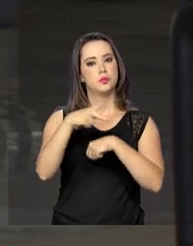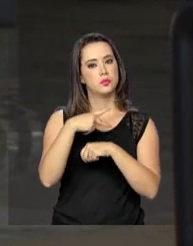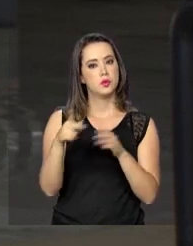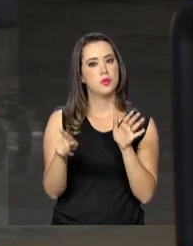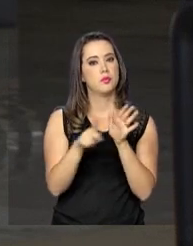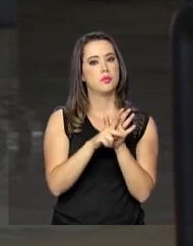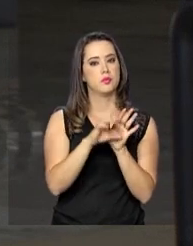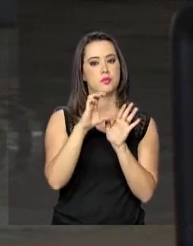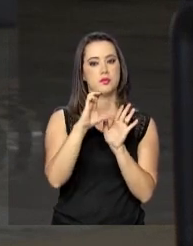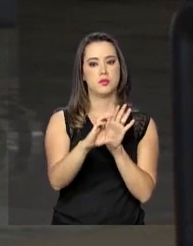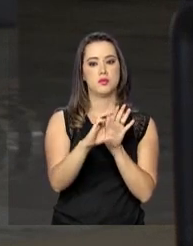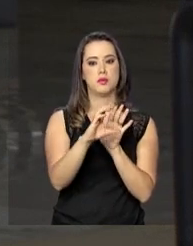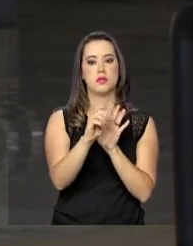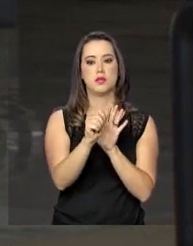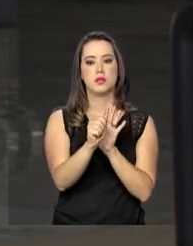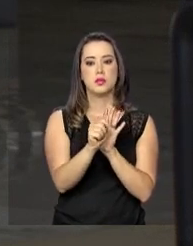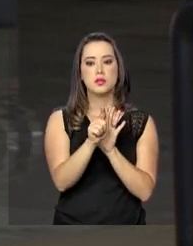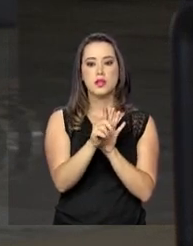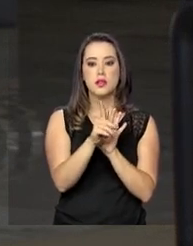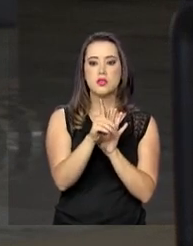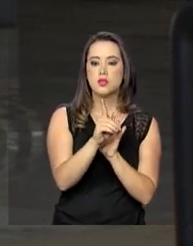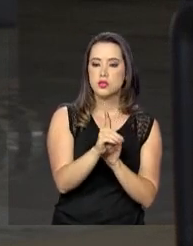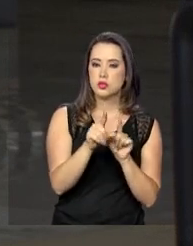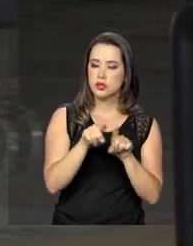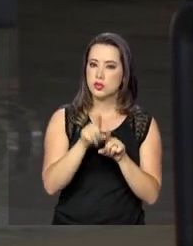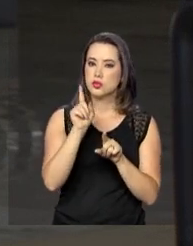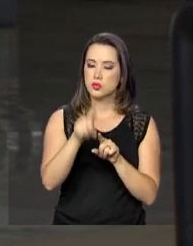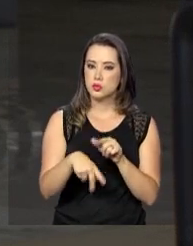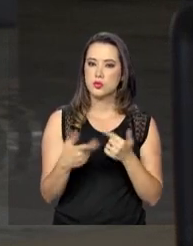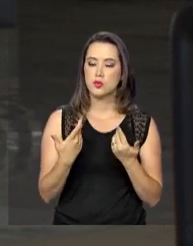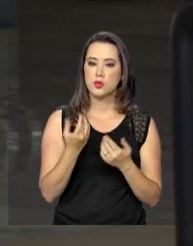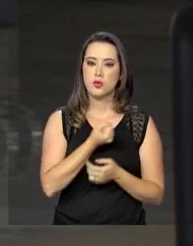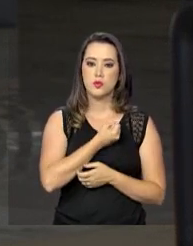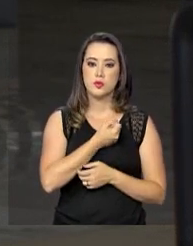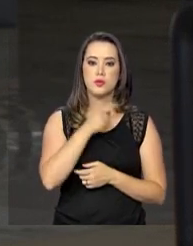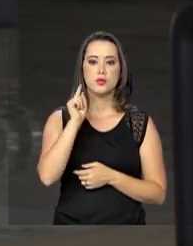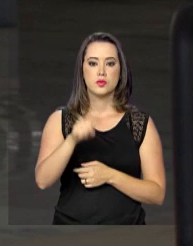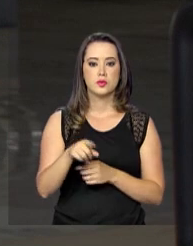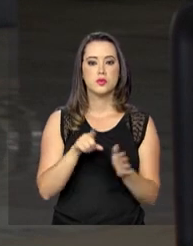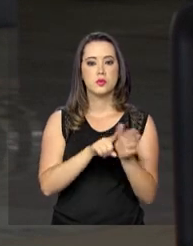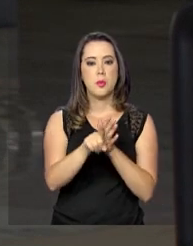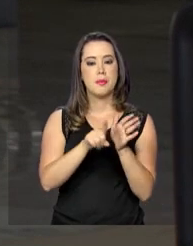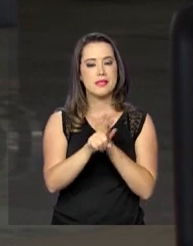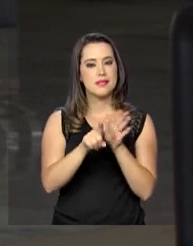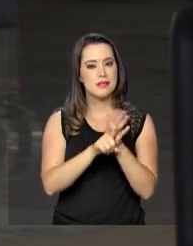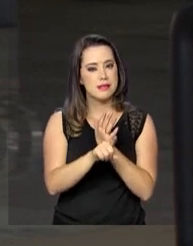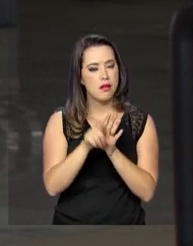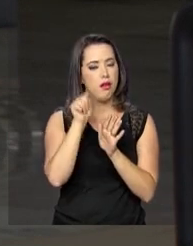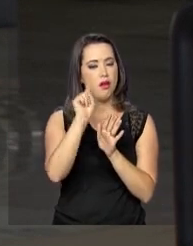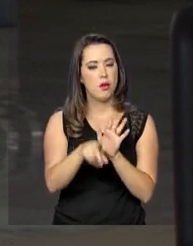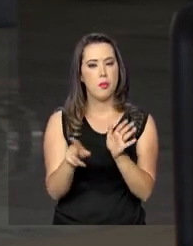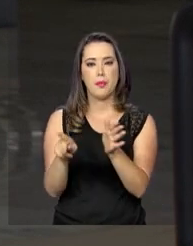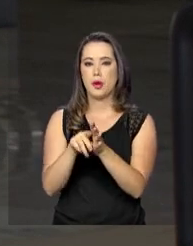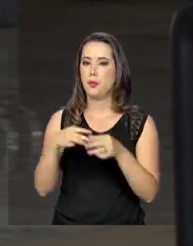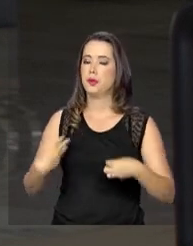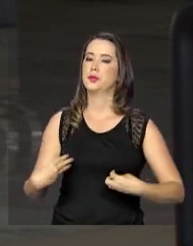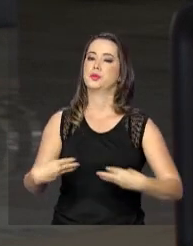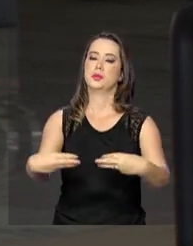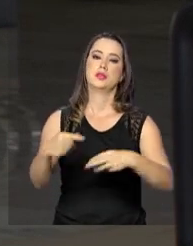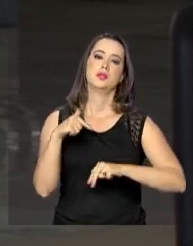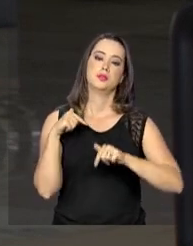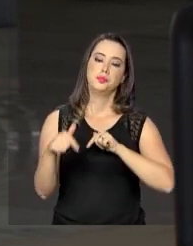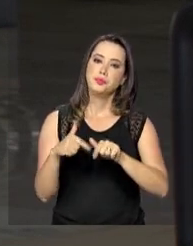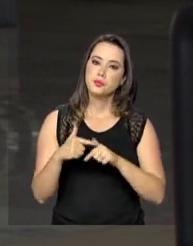de empregados e desempregados o caged esse é um dado que é levantar um levantamento é feito pelo ministério do trabalho